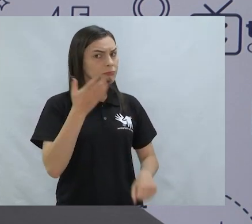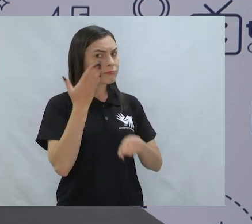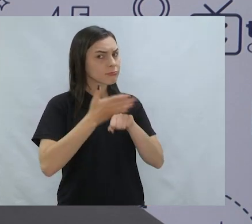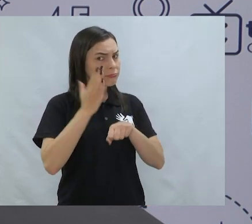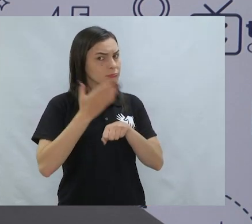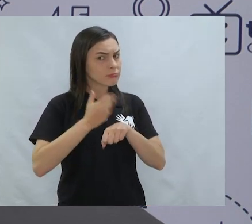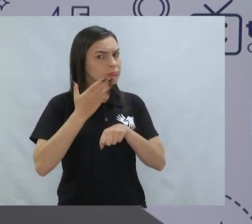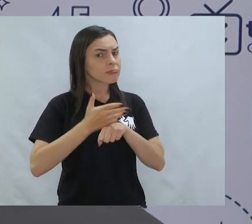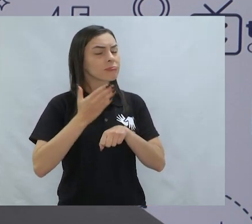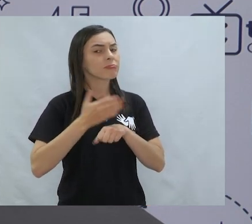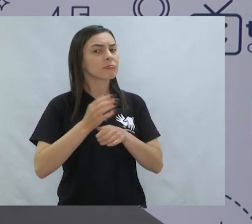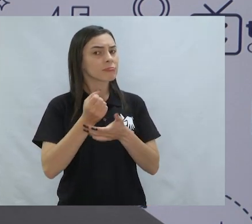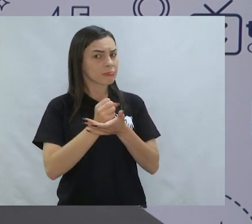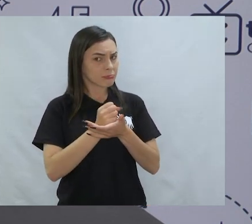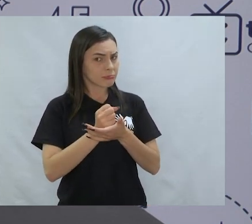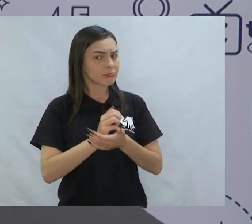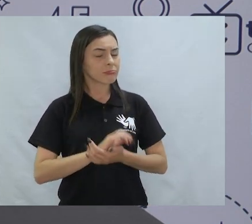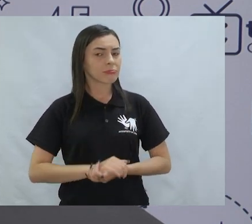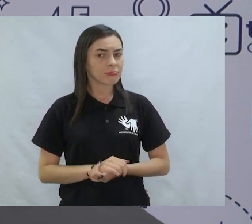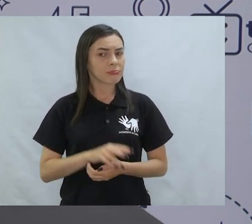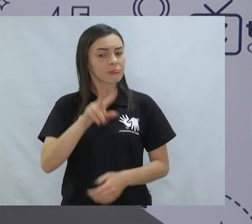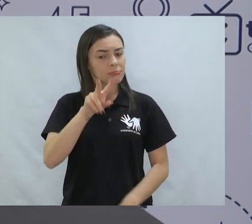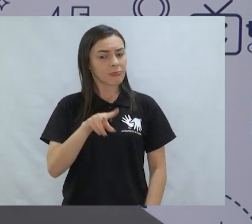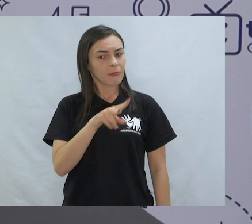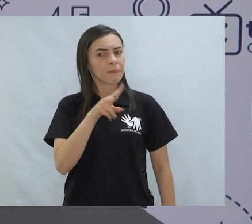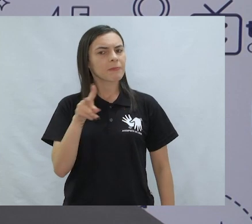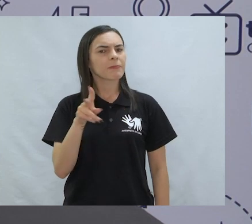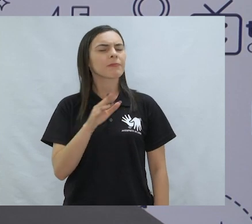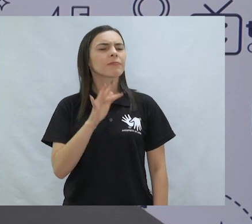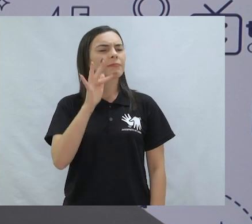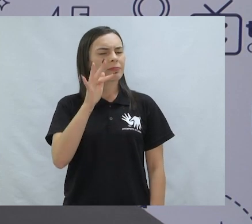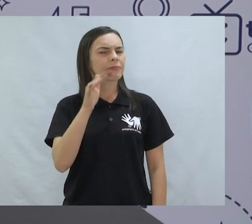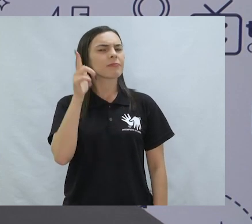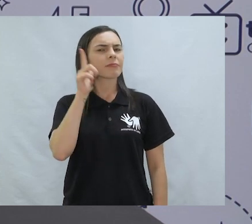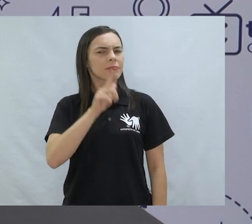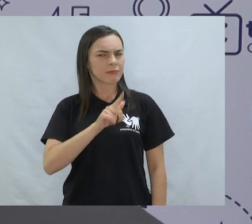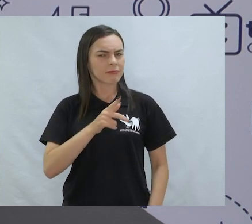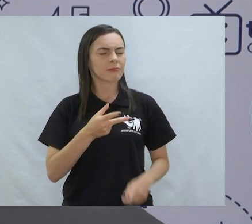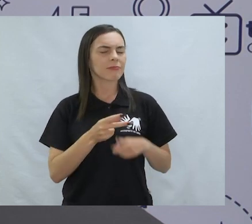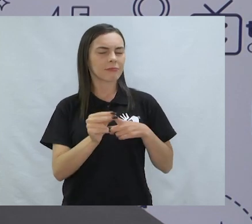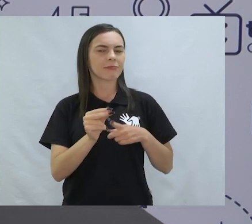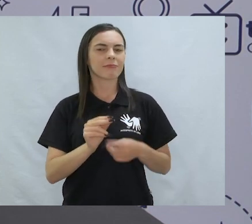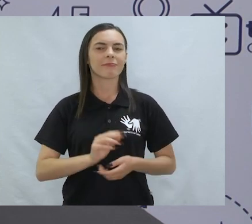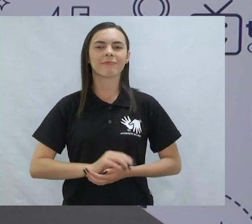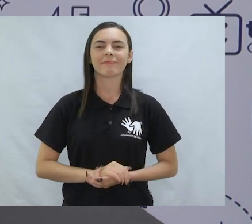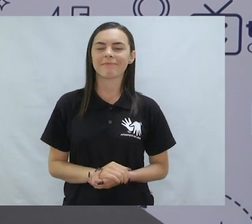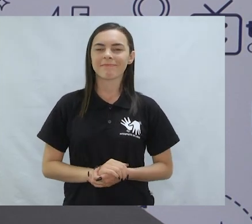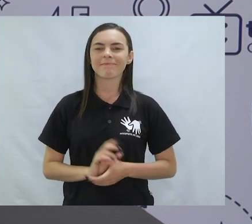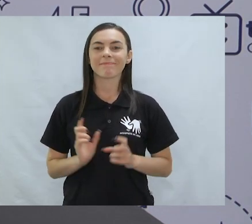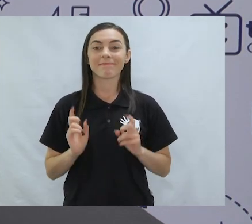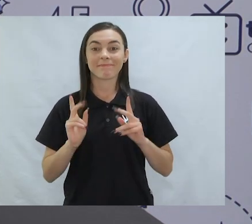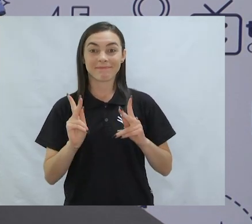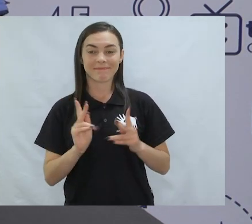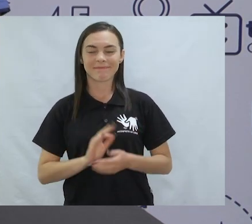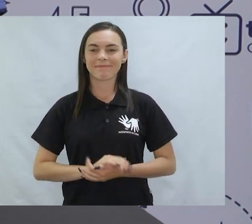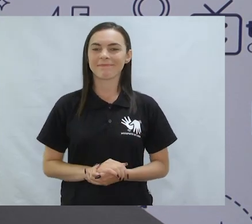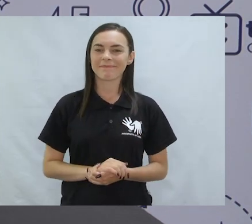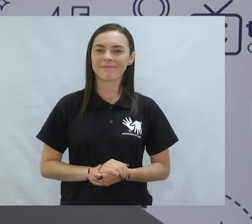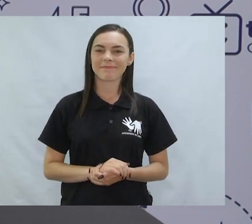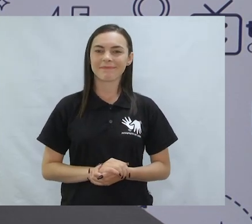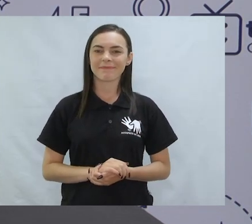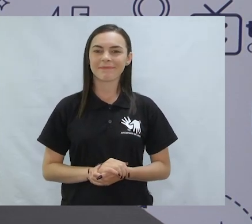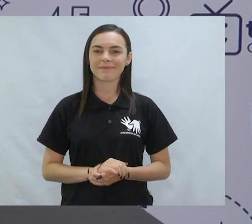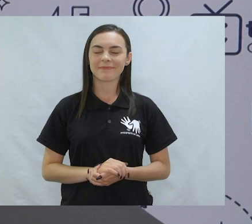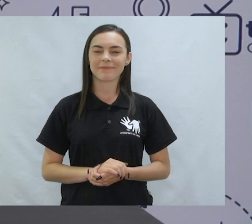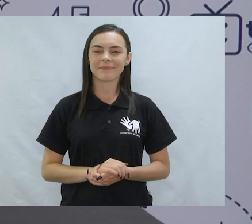continua jogando o jogo da velha. Porque eu tenho certeza que você também vai conseguir. Tá bem? Muito bem. Só